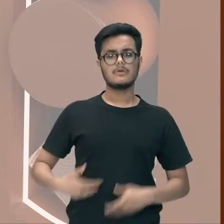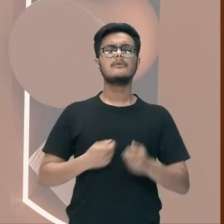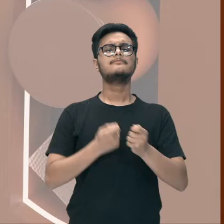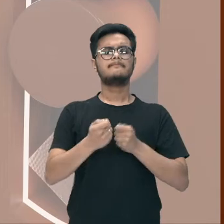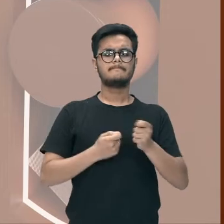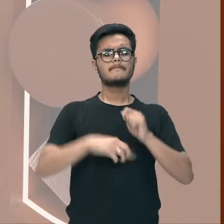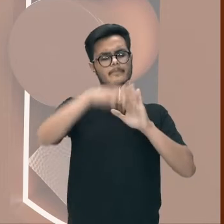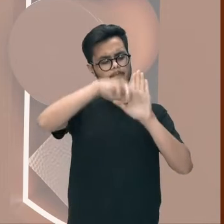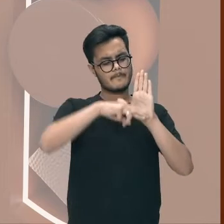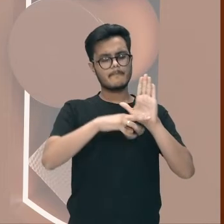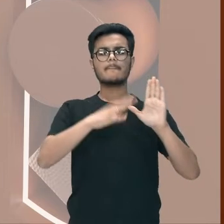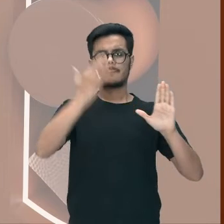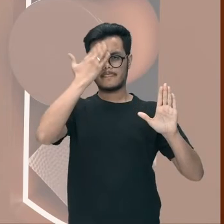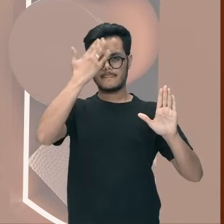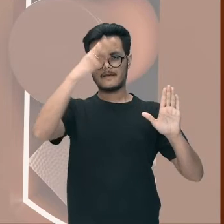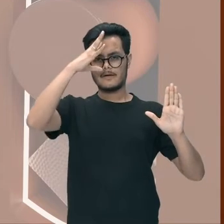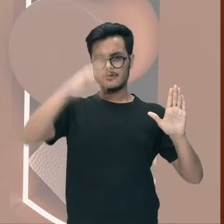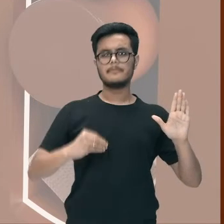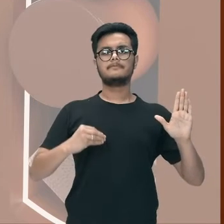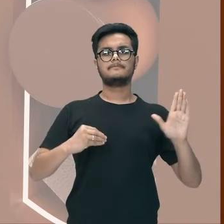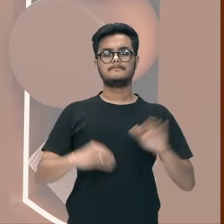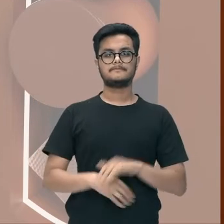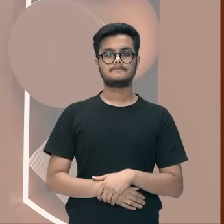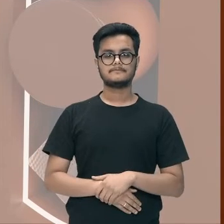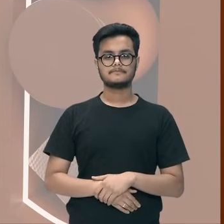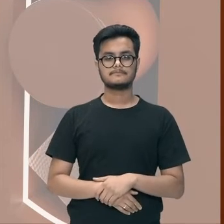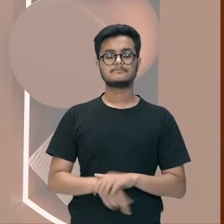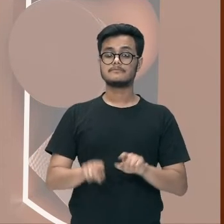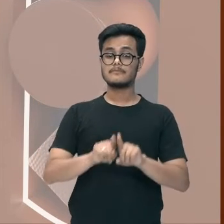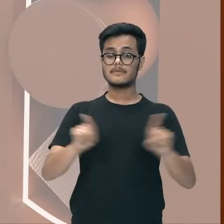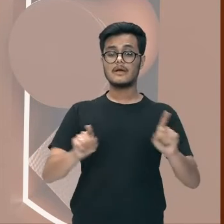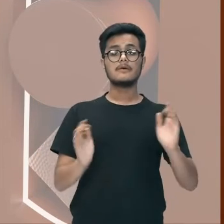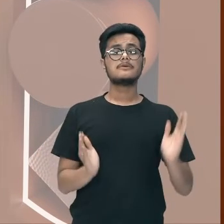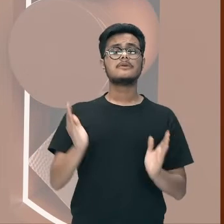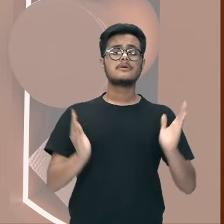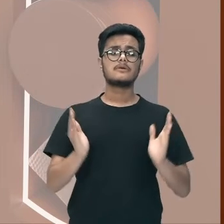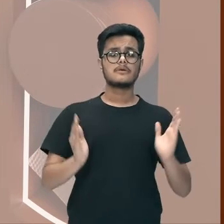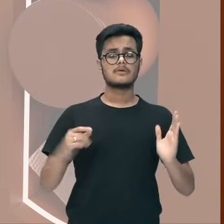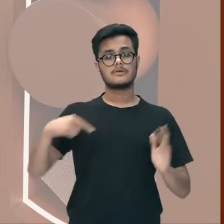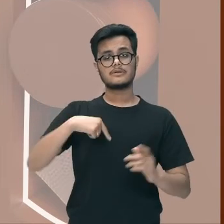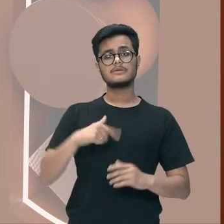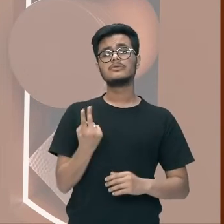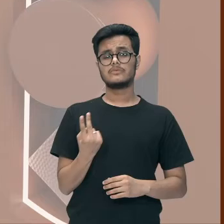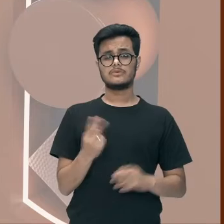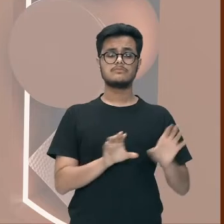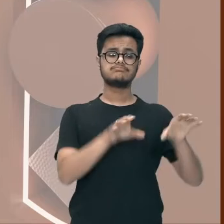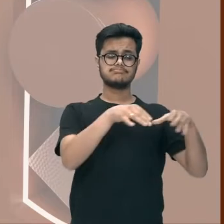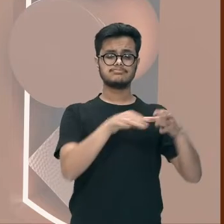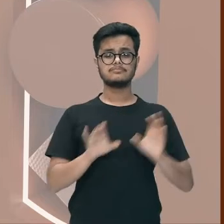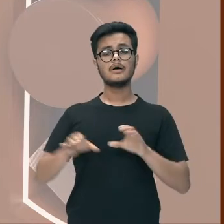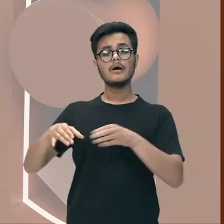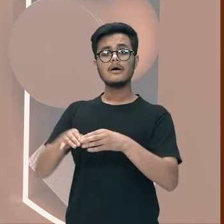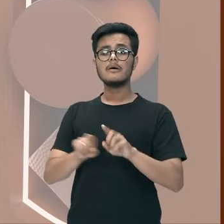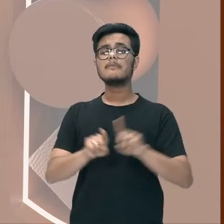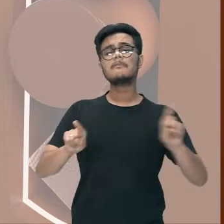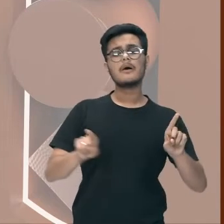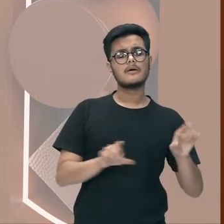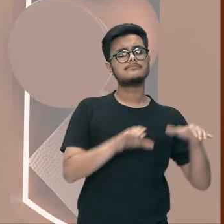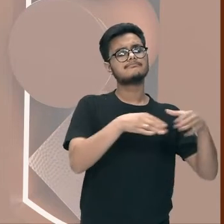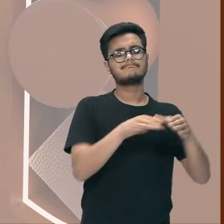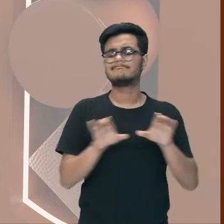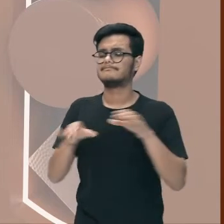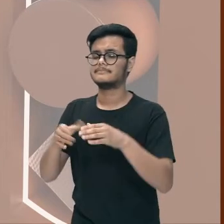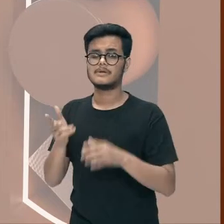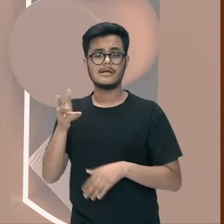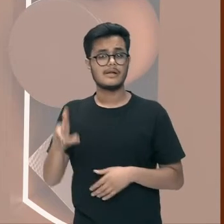partir dessas ideias que ele tem, não é isso? Mas, nesse período, tínhamos dois grupos, porém, os dois grupos eram da